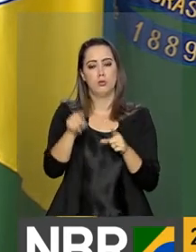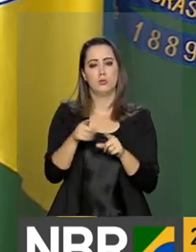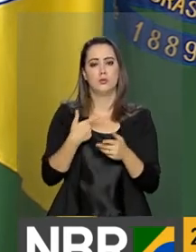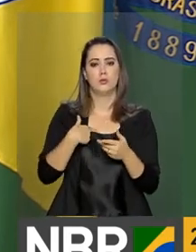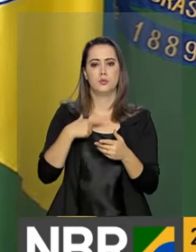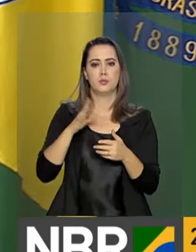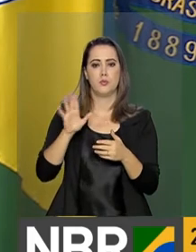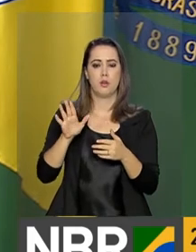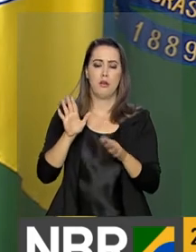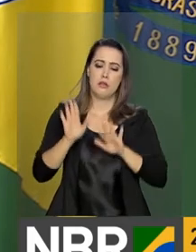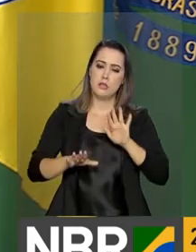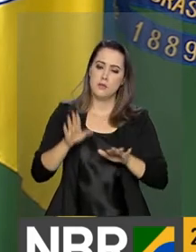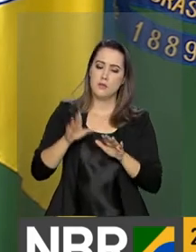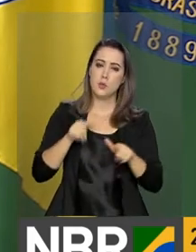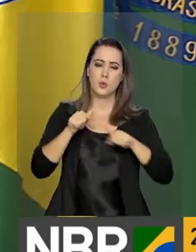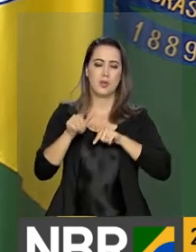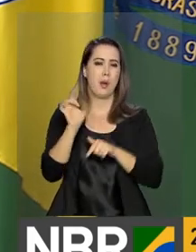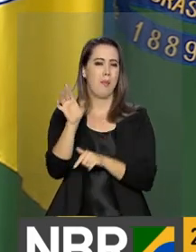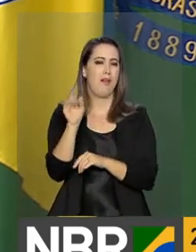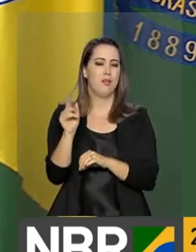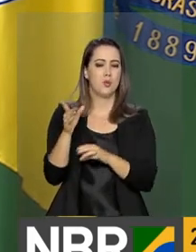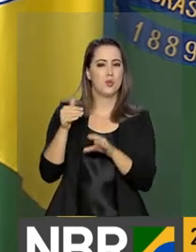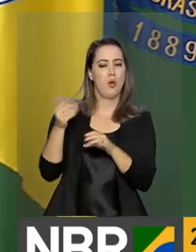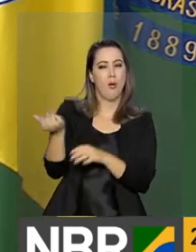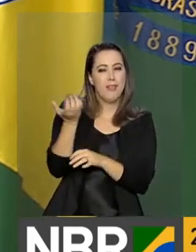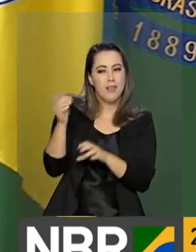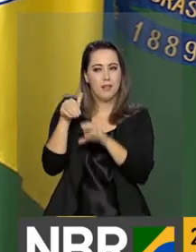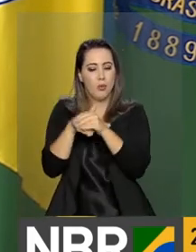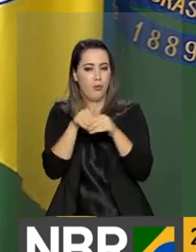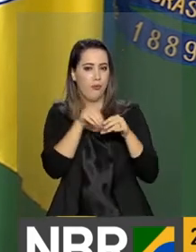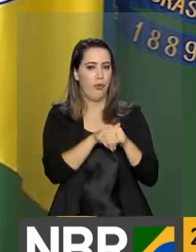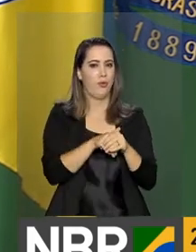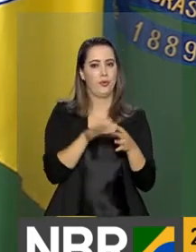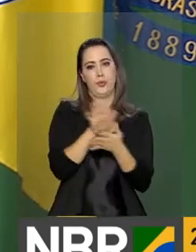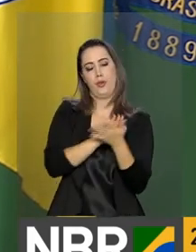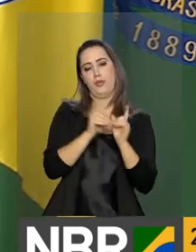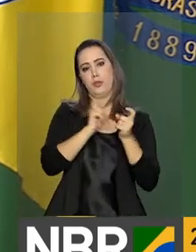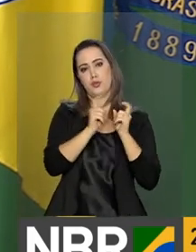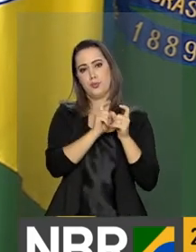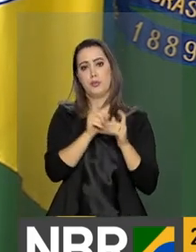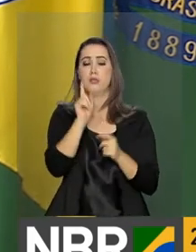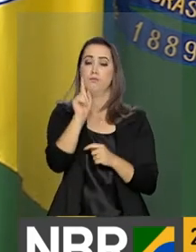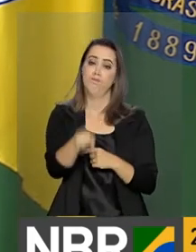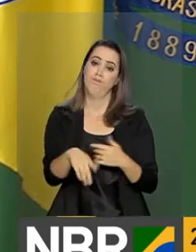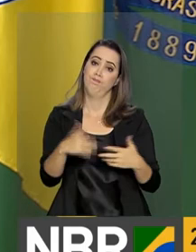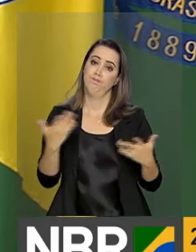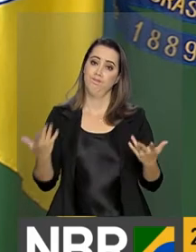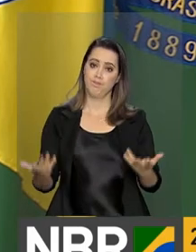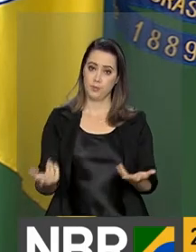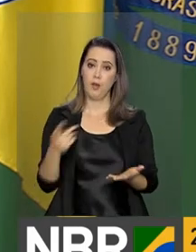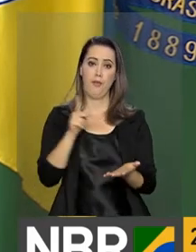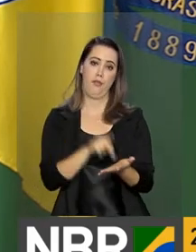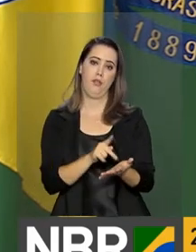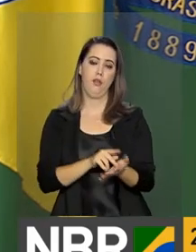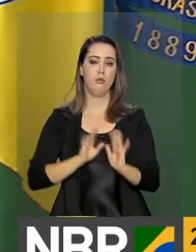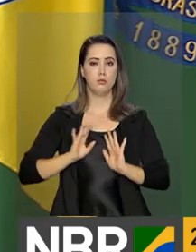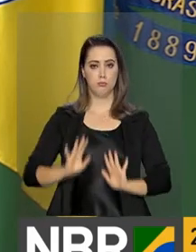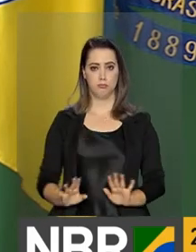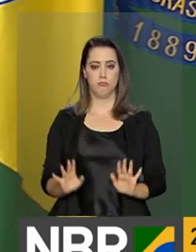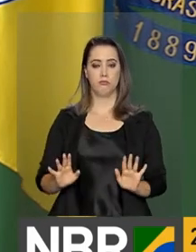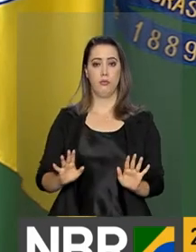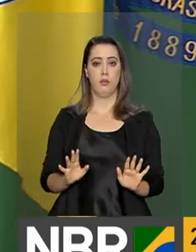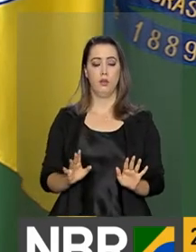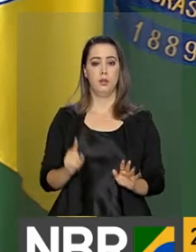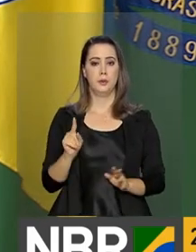de natureza eleitoral e não político, institucional, administrativo. Esta é a grande realidade.